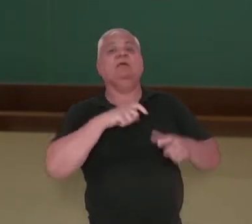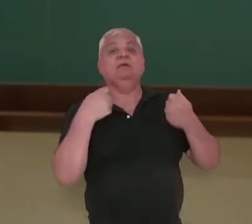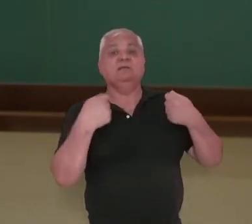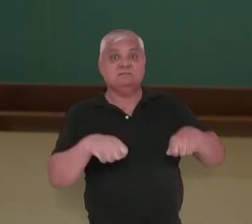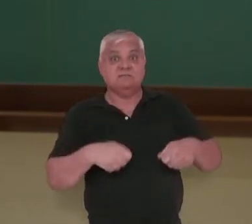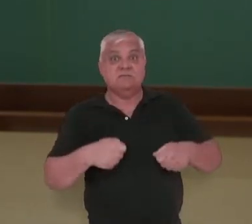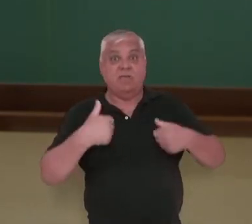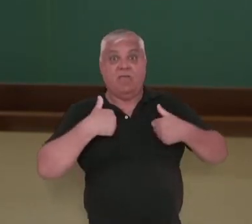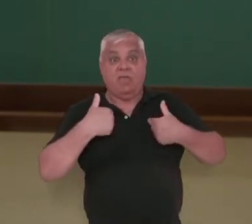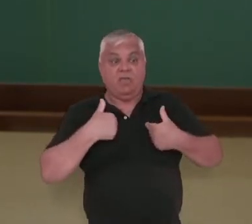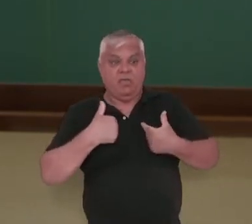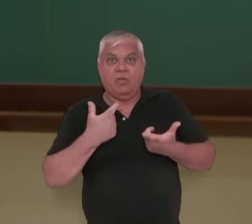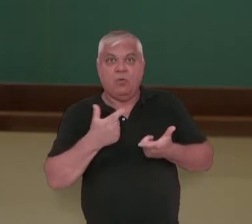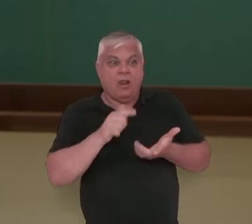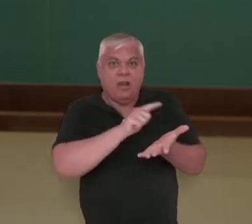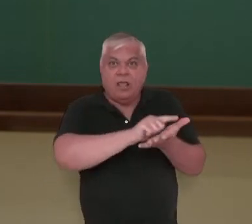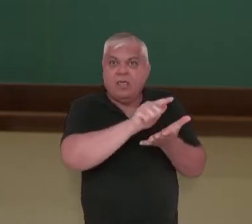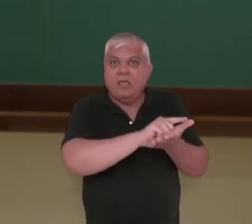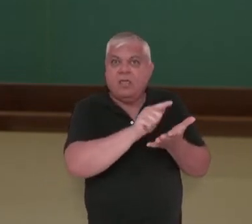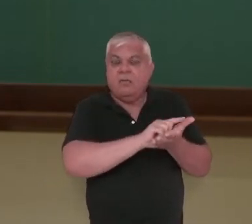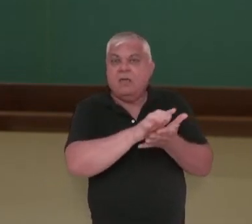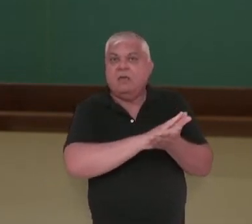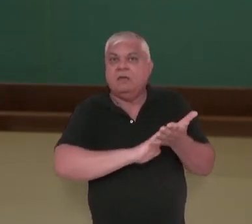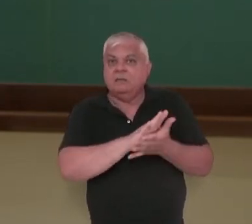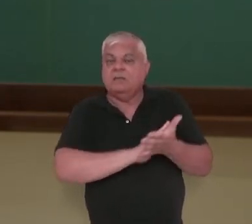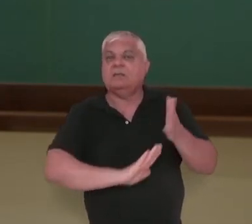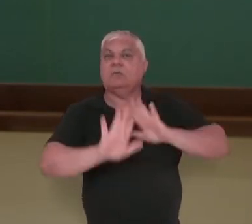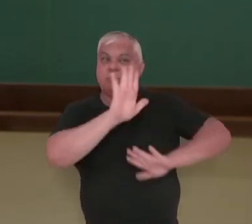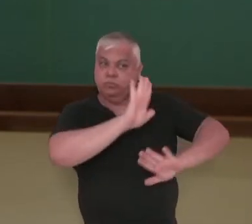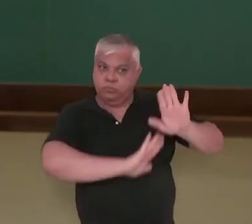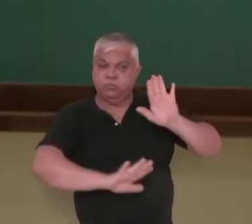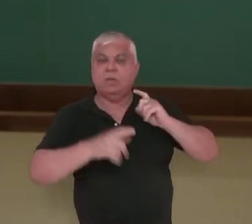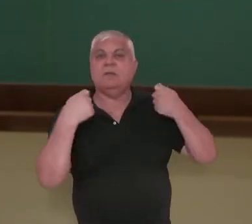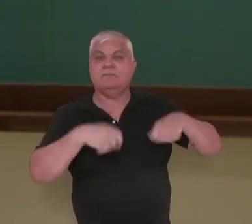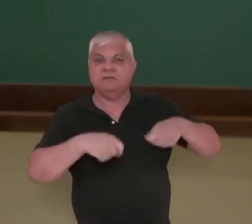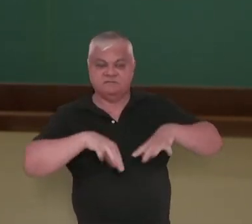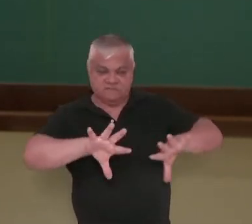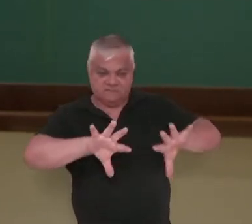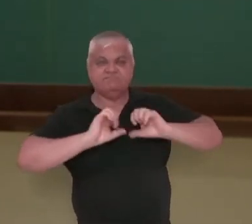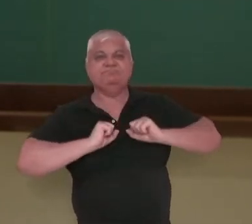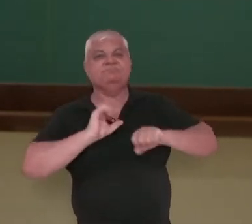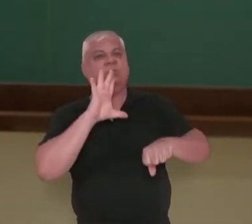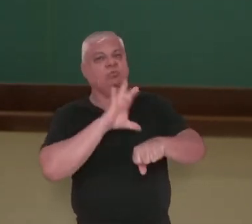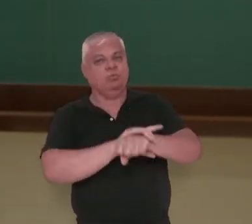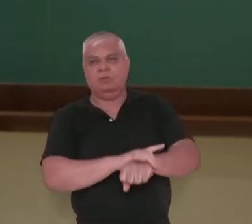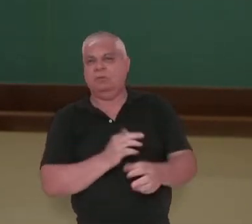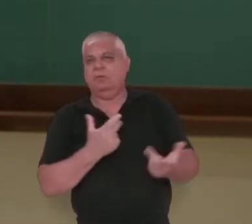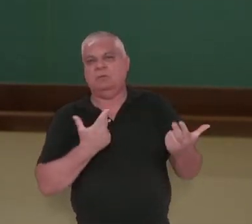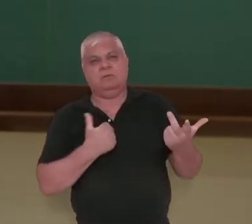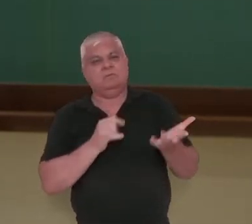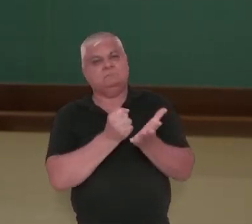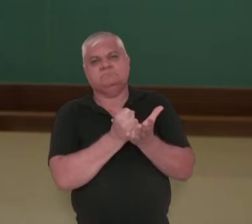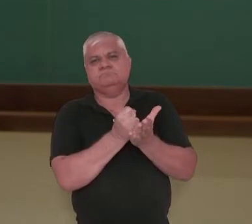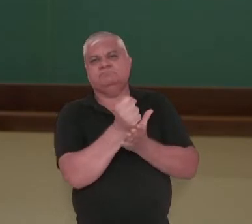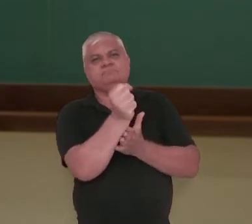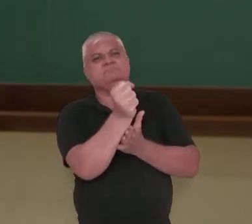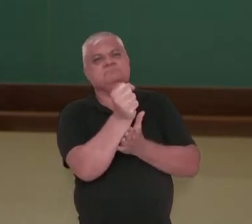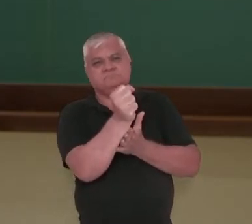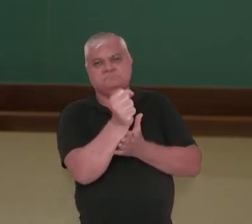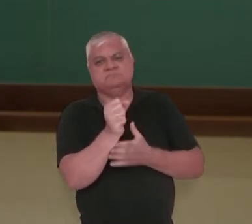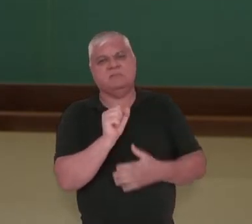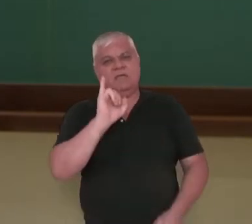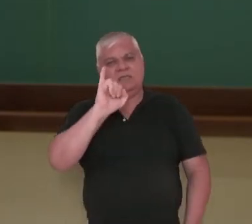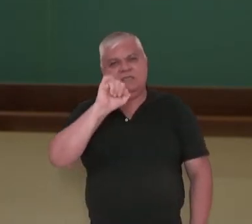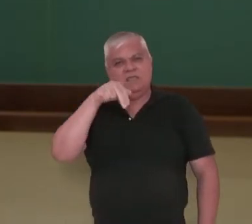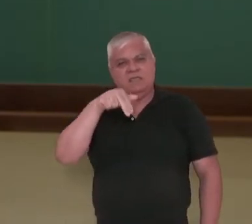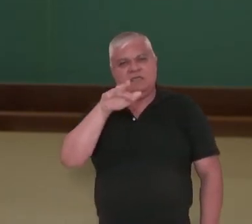infectada tiver contato nesse vaso, infelizmente a pessoa vai também ter a doença, a infecção que é